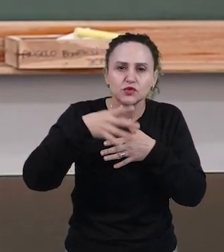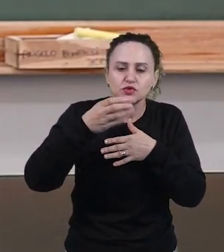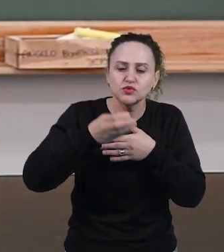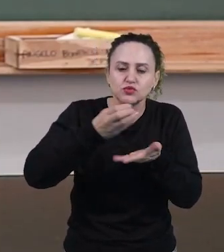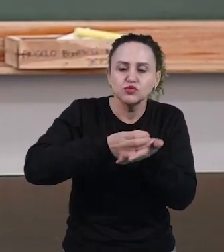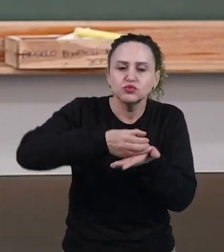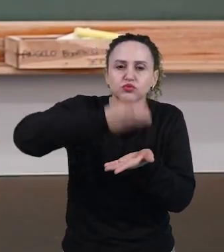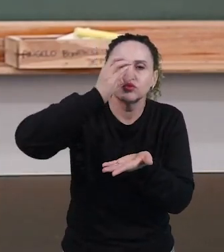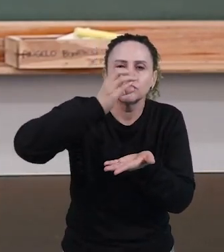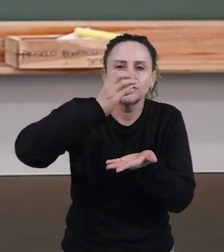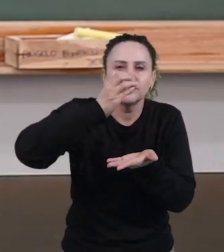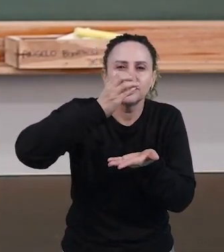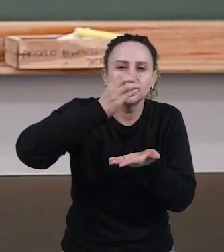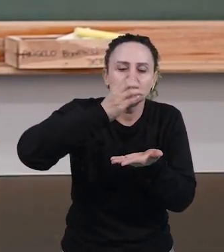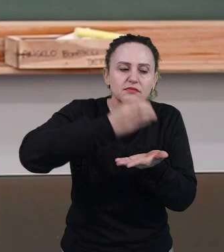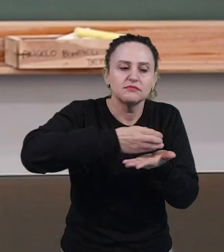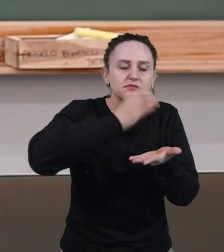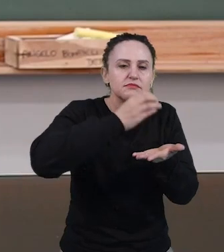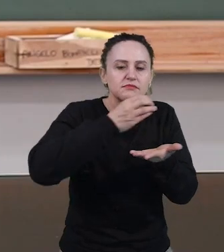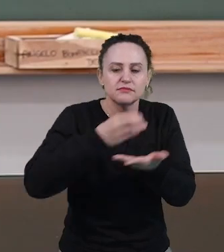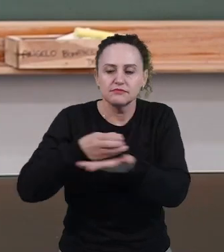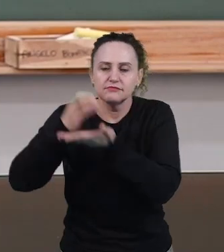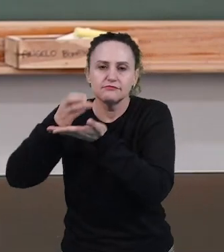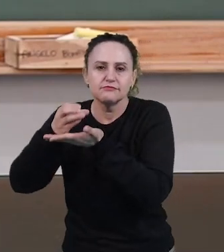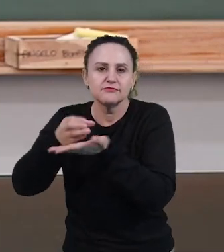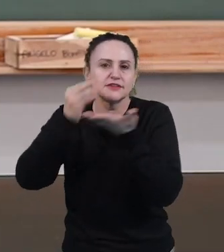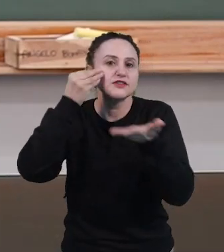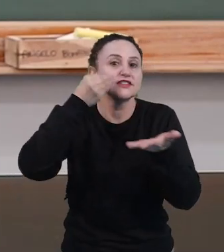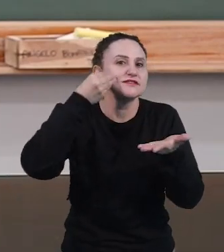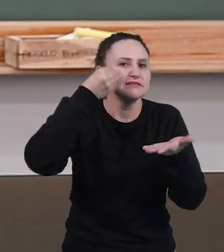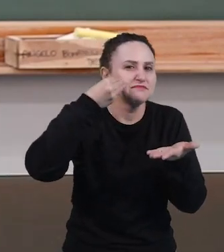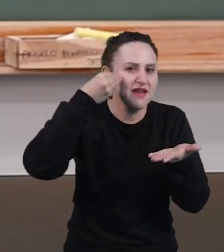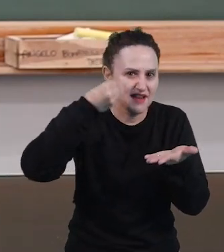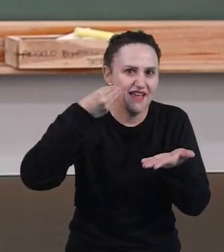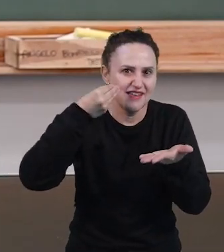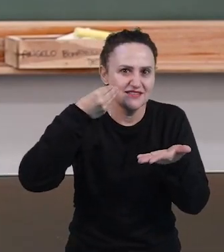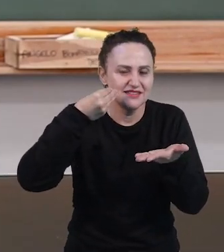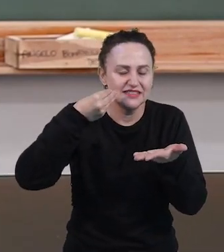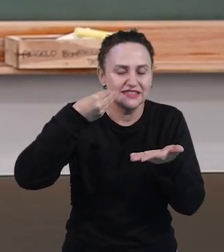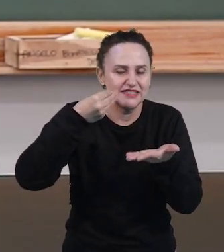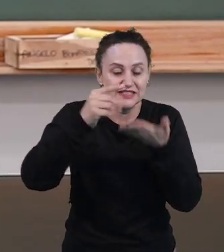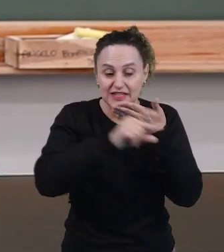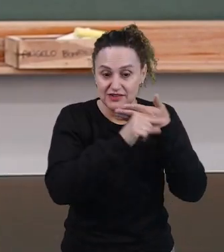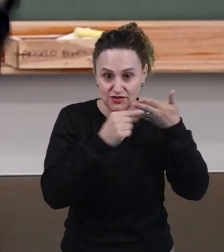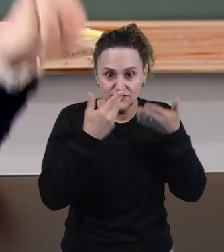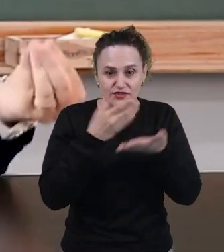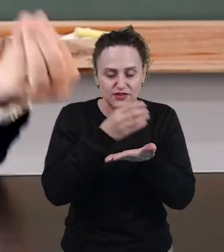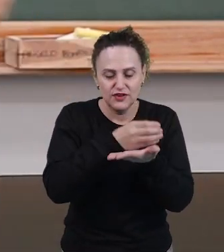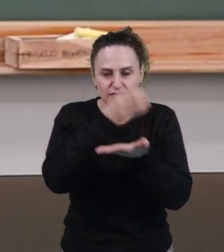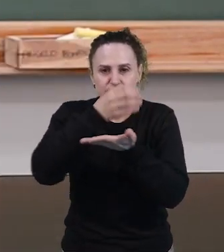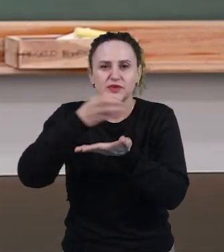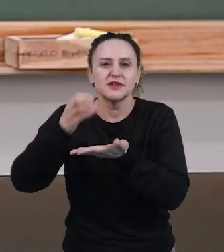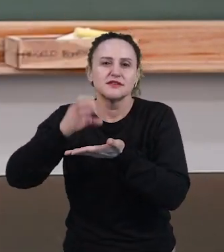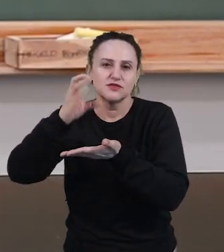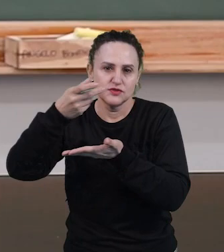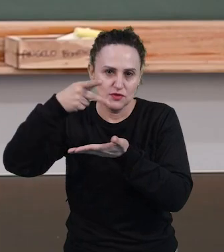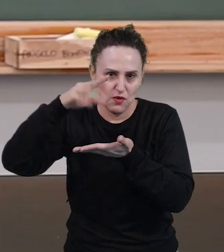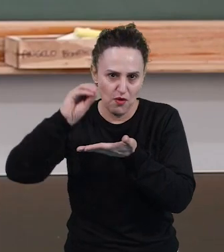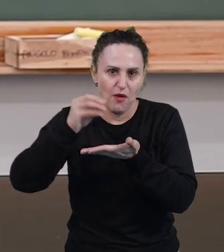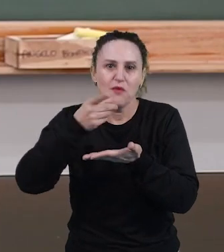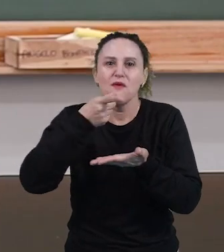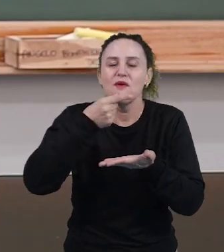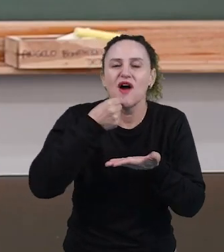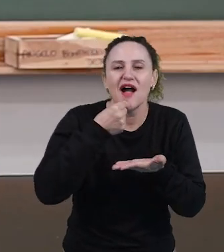às vezes as crianças vão achando que como muda, aumenta a quantidade, depois elas vão entendendo que não, continua a